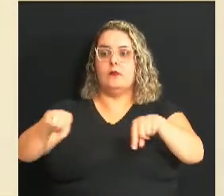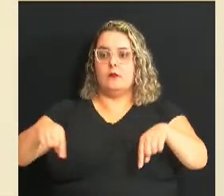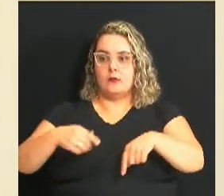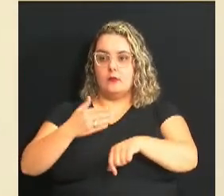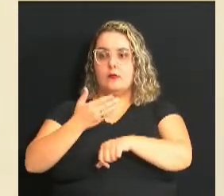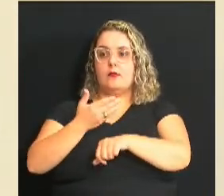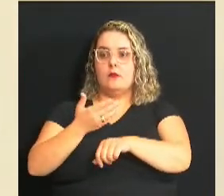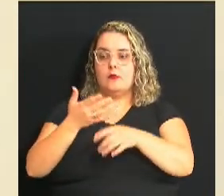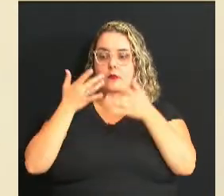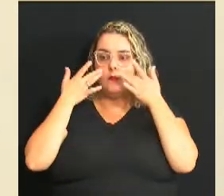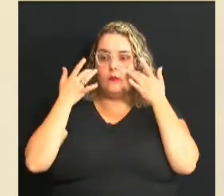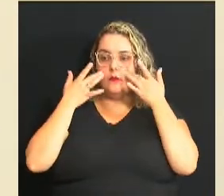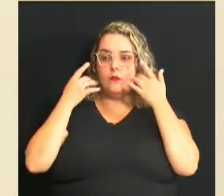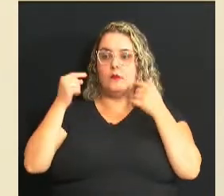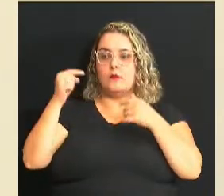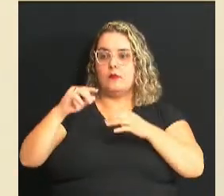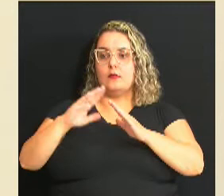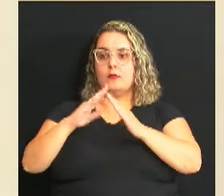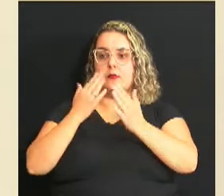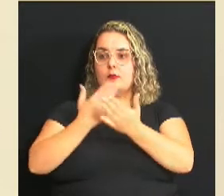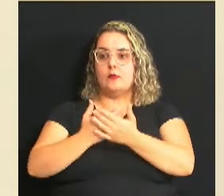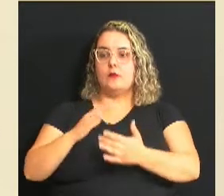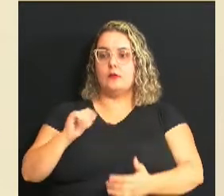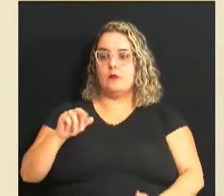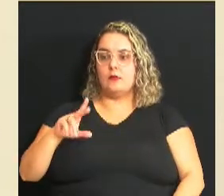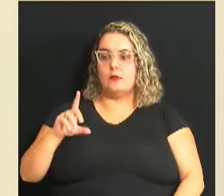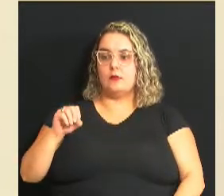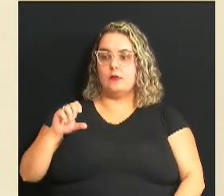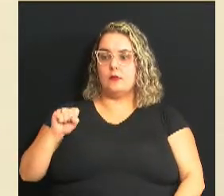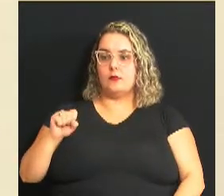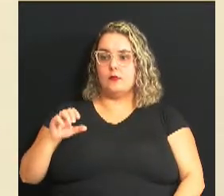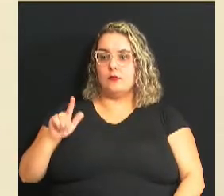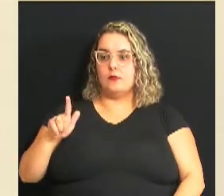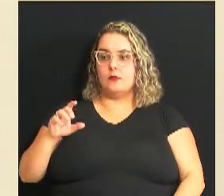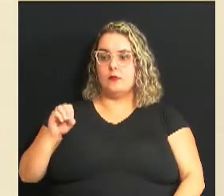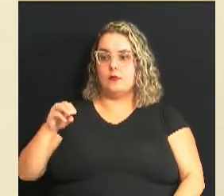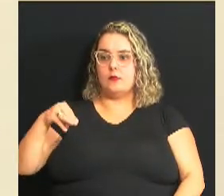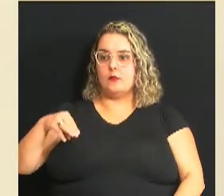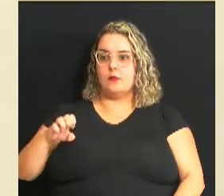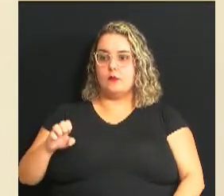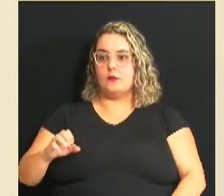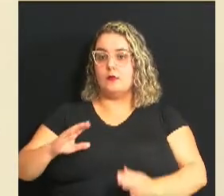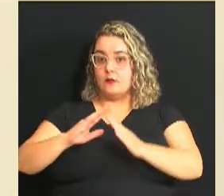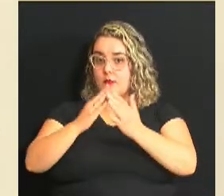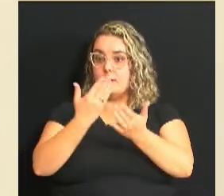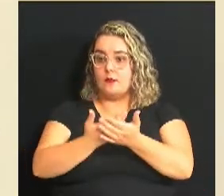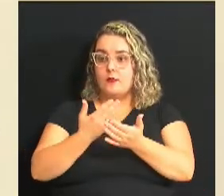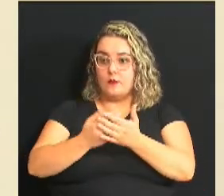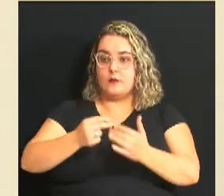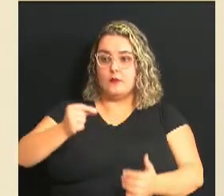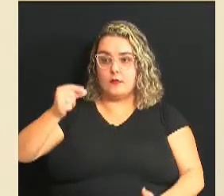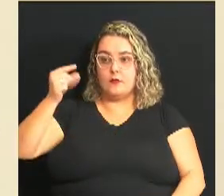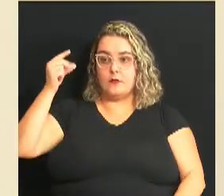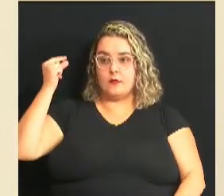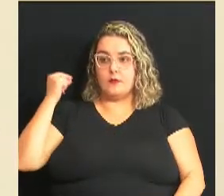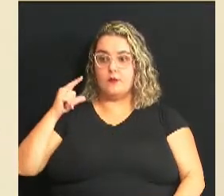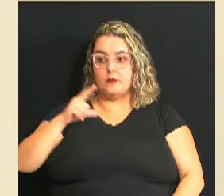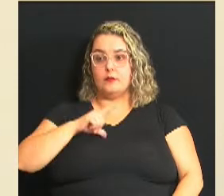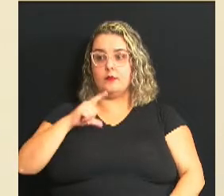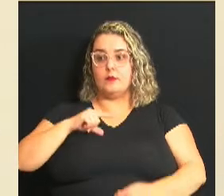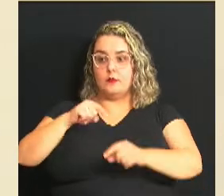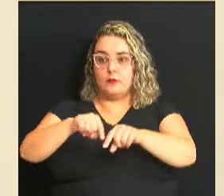Aqui no Colégio Carlos Gomes, os colégios mais antigos possuem essas salas